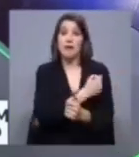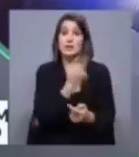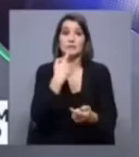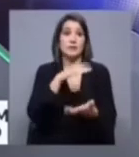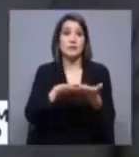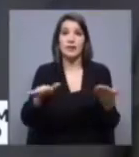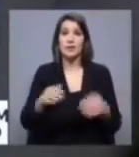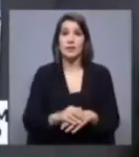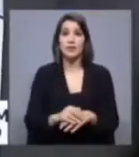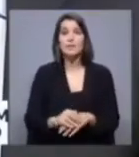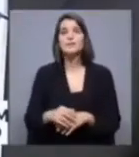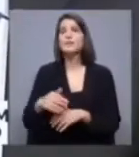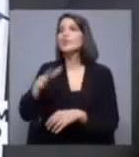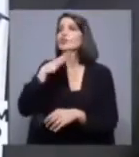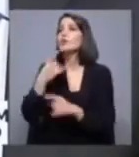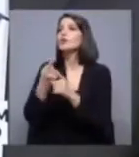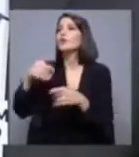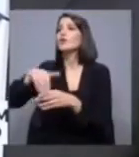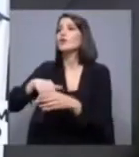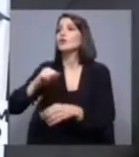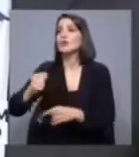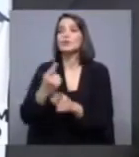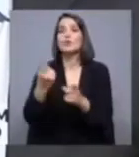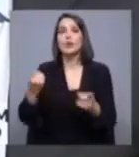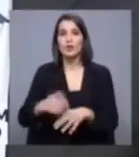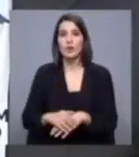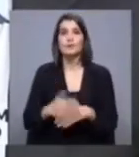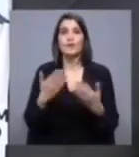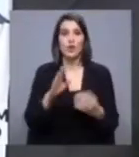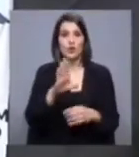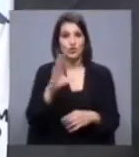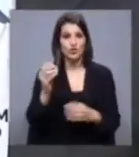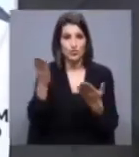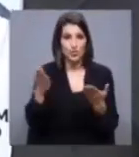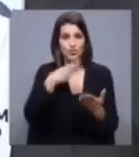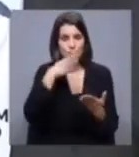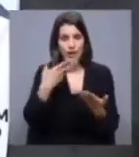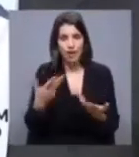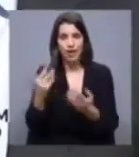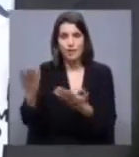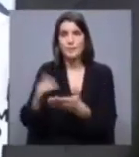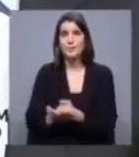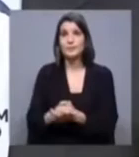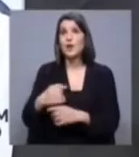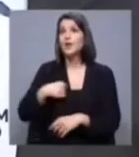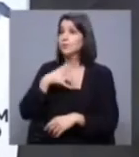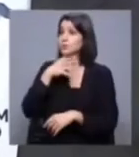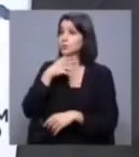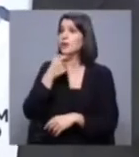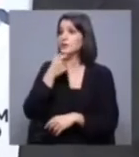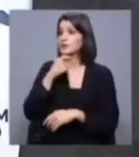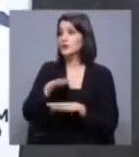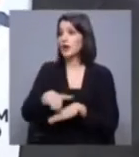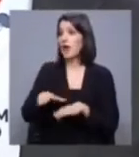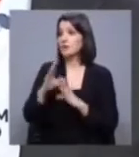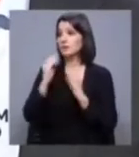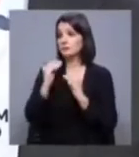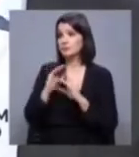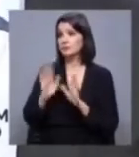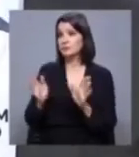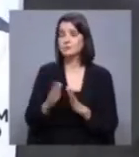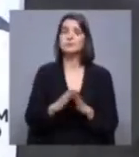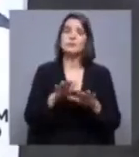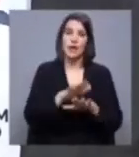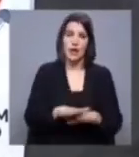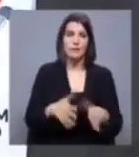gostava que o João explicasse porquê é que votou contra isto. Ele está com a palavra João Coutinho de Figueiredo. Não consegue explicar. A verdade é. Só vou usar a palavra quando houver calma. Muito bem. Há calma na